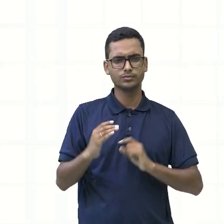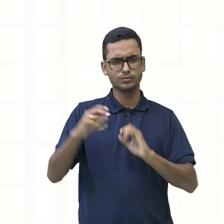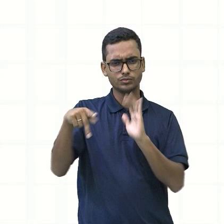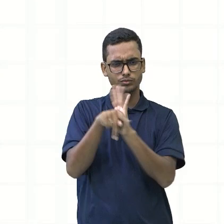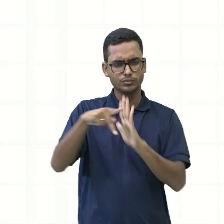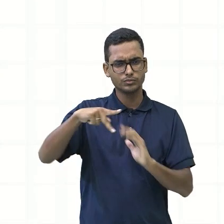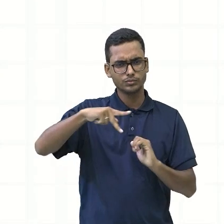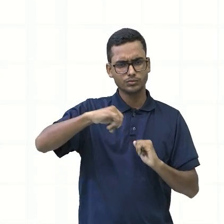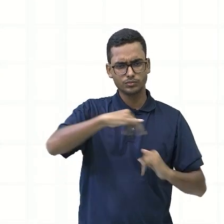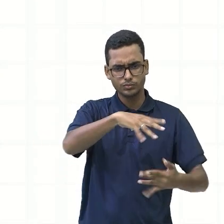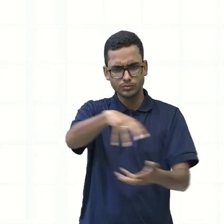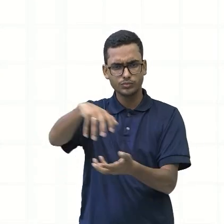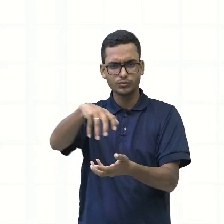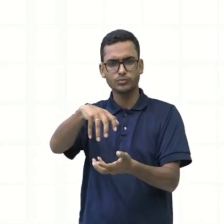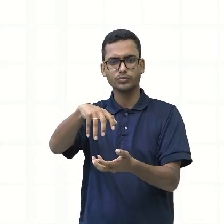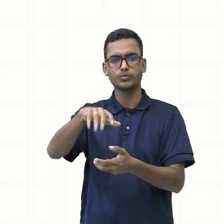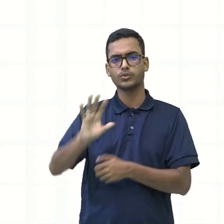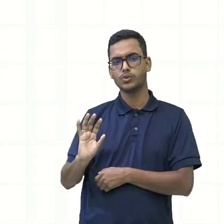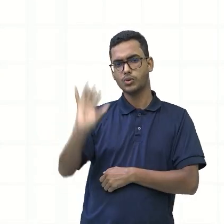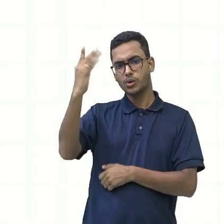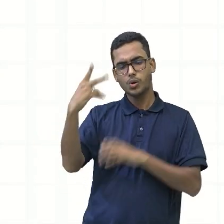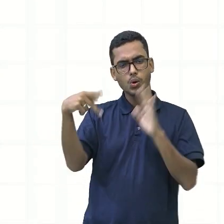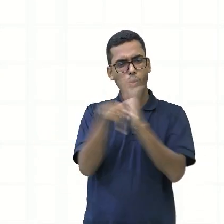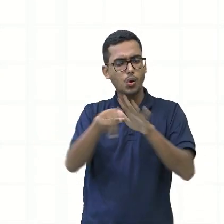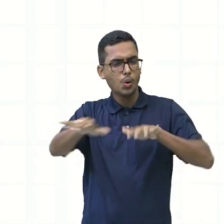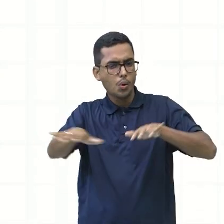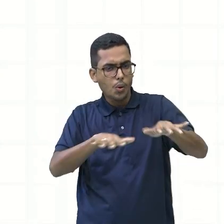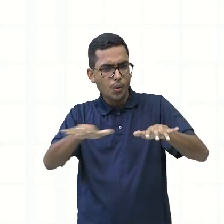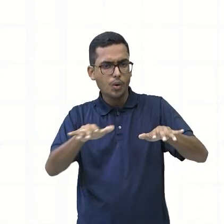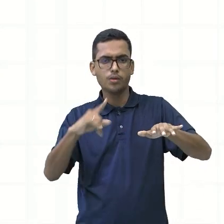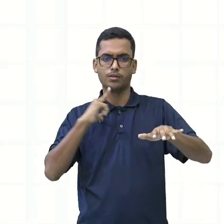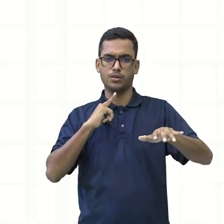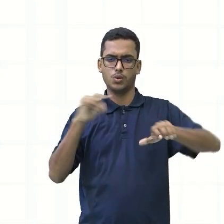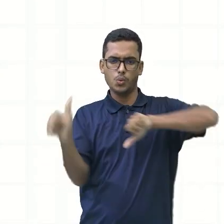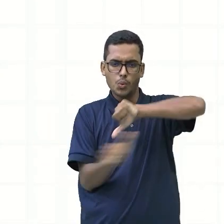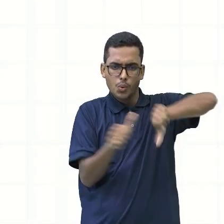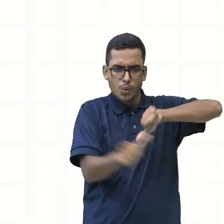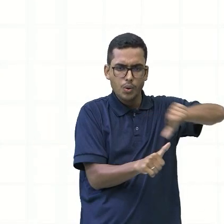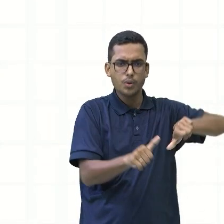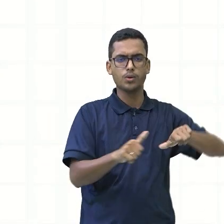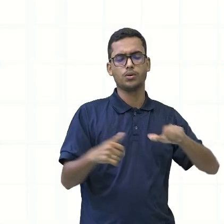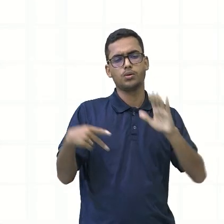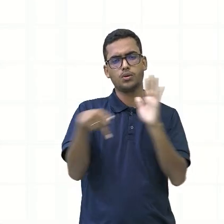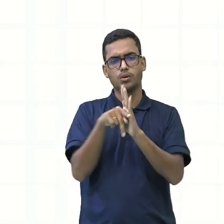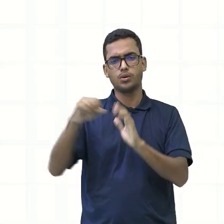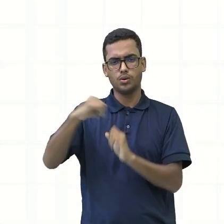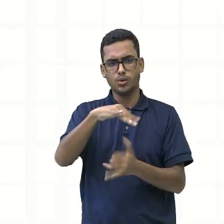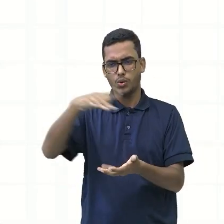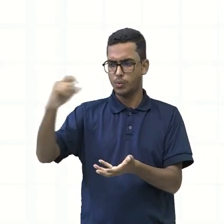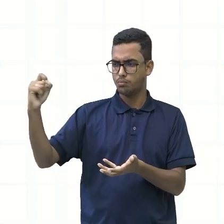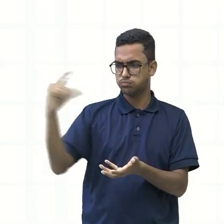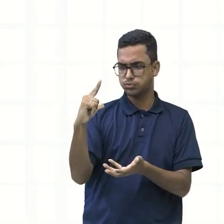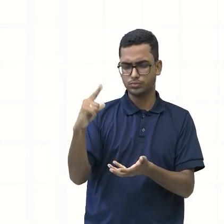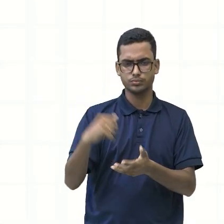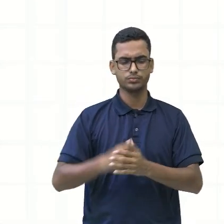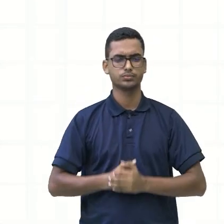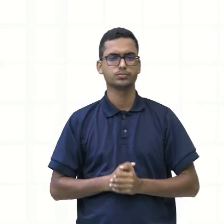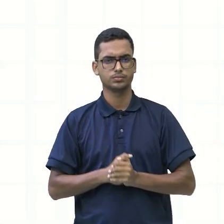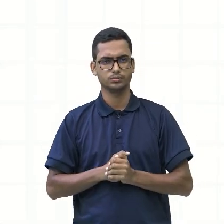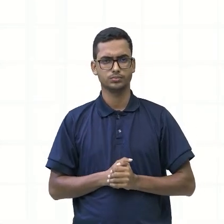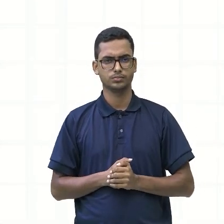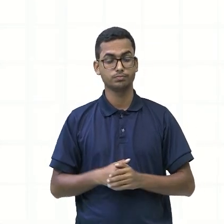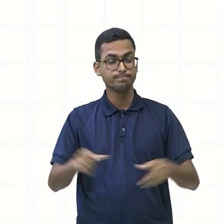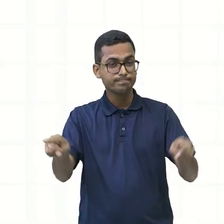esse movimento, vai ocorrendo aí uma mudança de incidência de luz, né? A gente vai observar aí